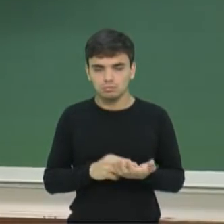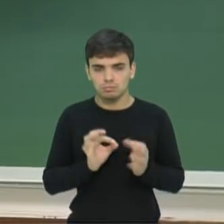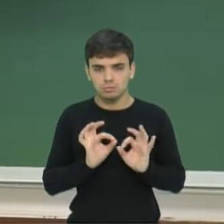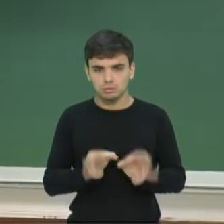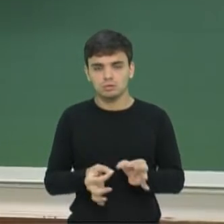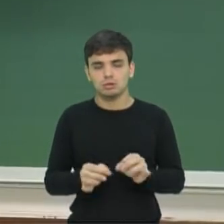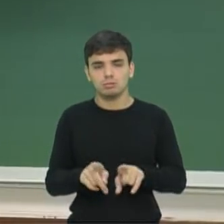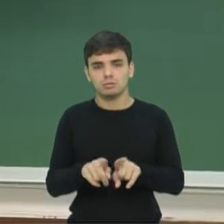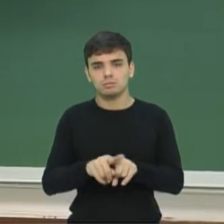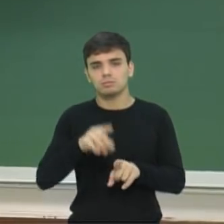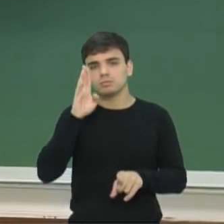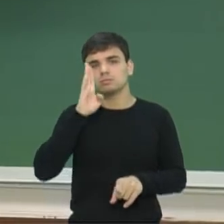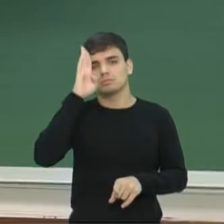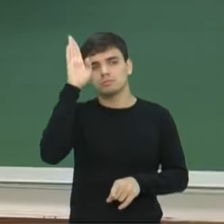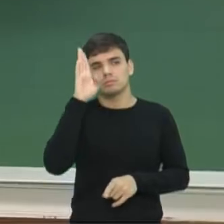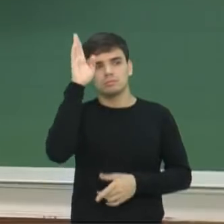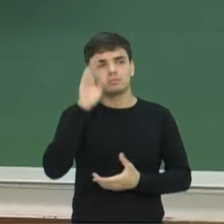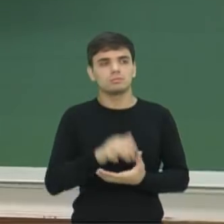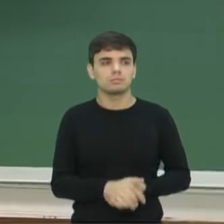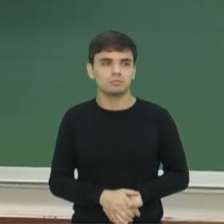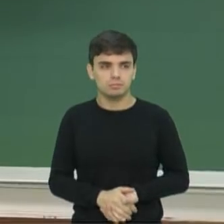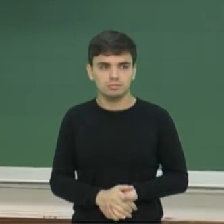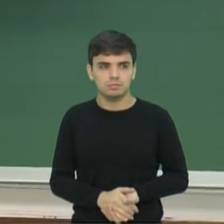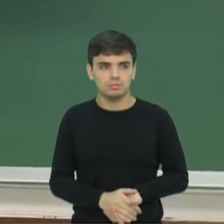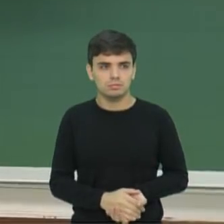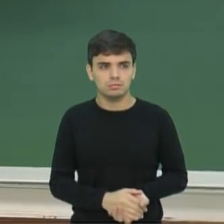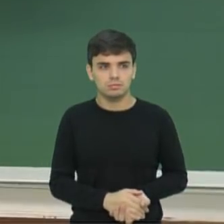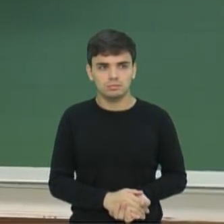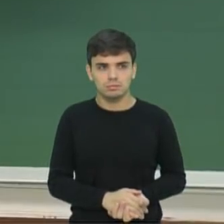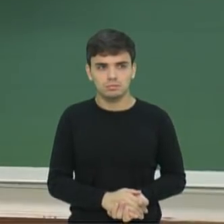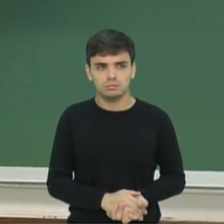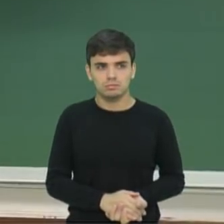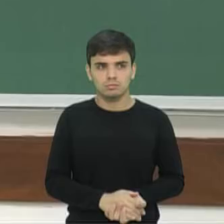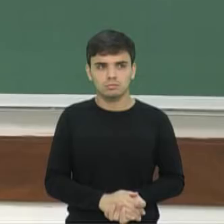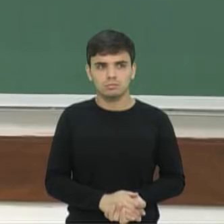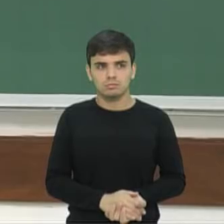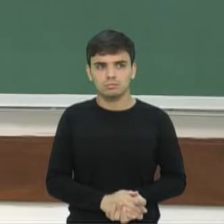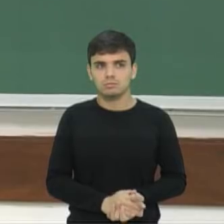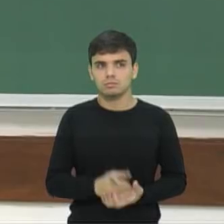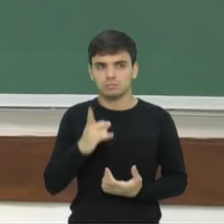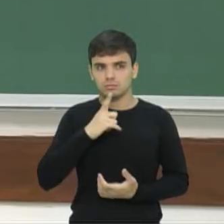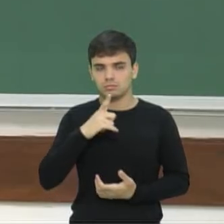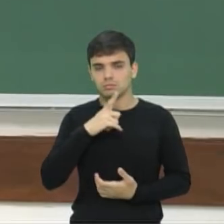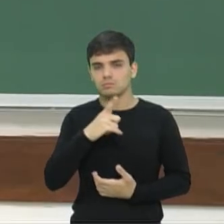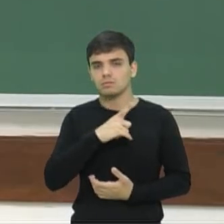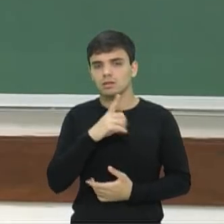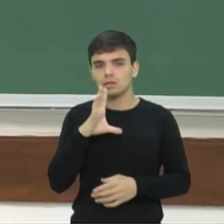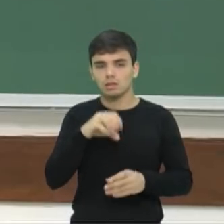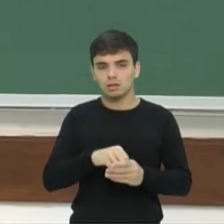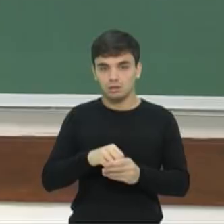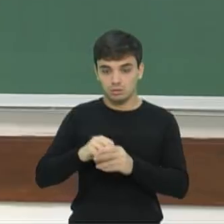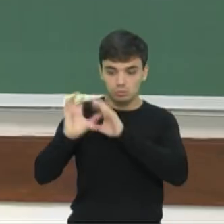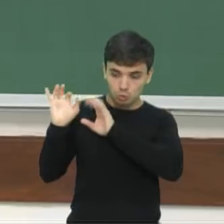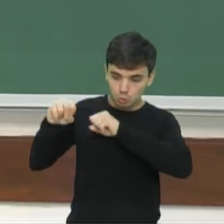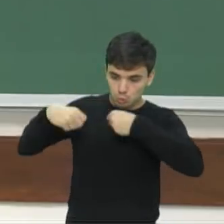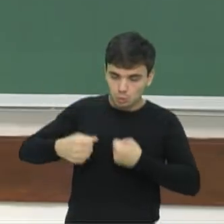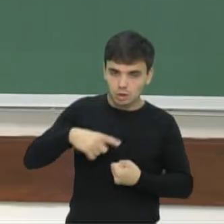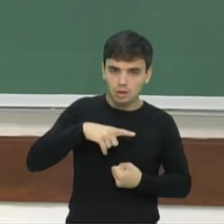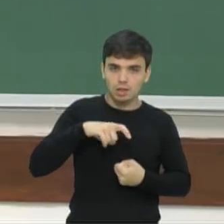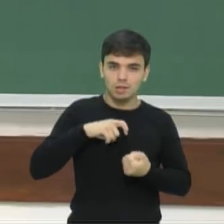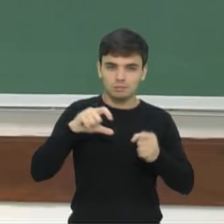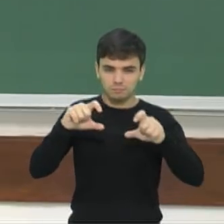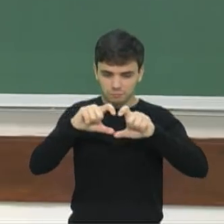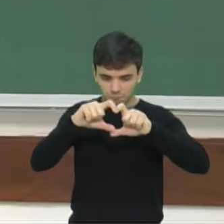consistência do princípio do Gita Kyoei. Então aqui temos o quê? Dentro do judô também é a divisão de faixas. Então,